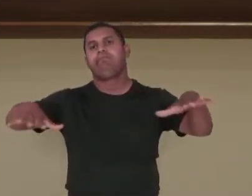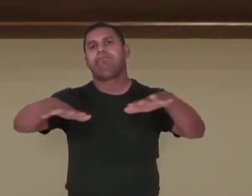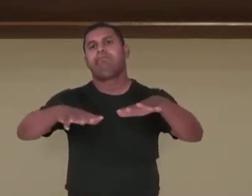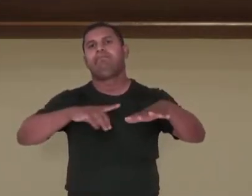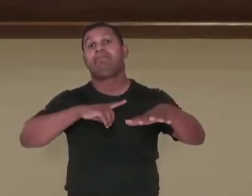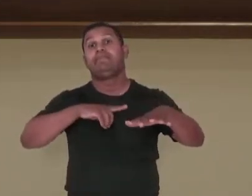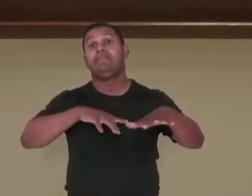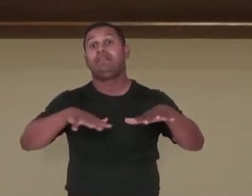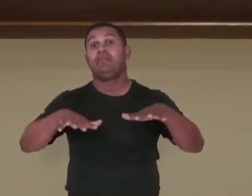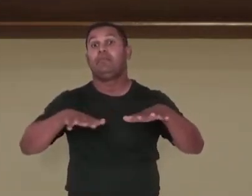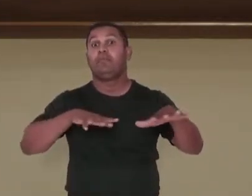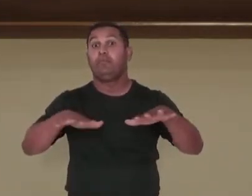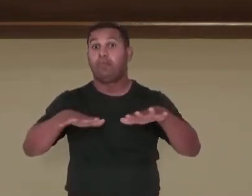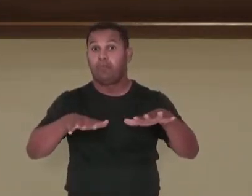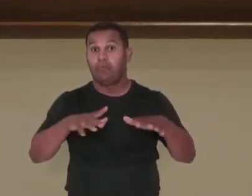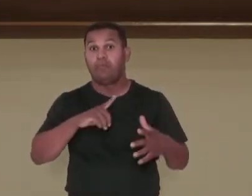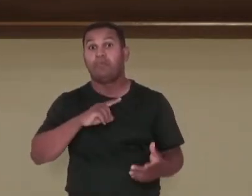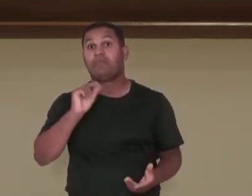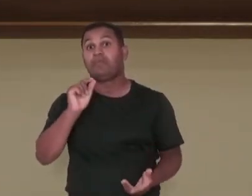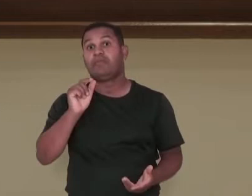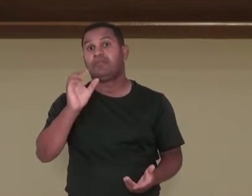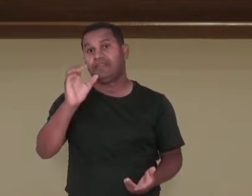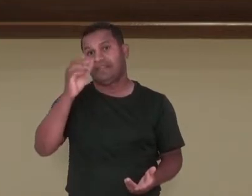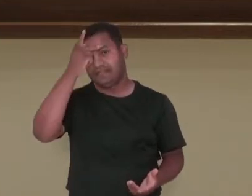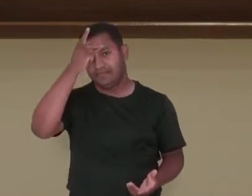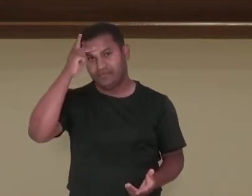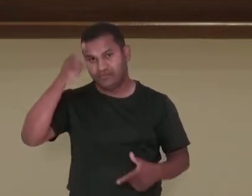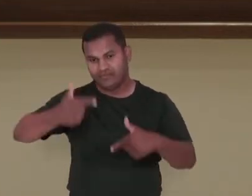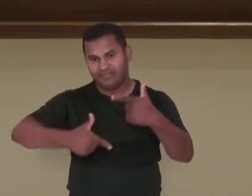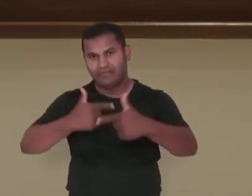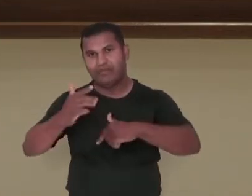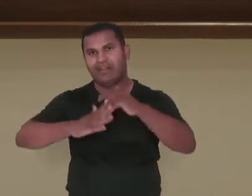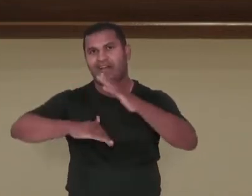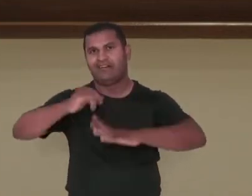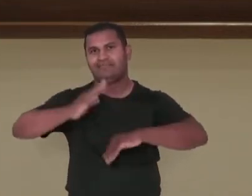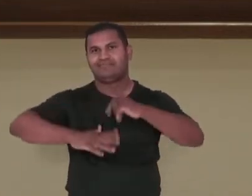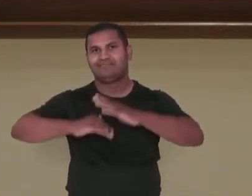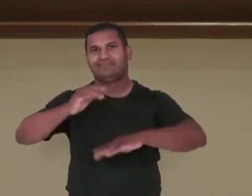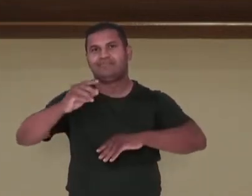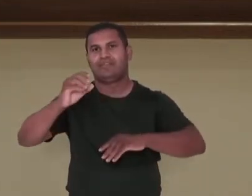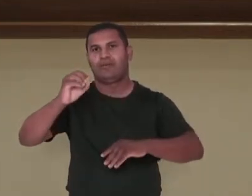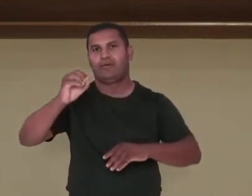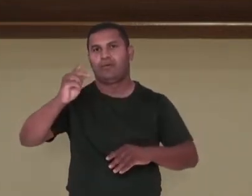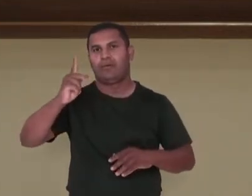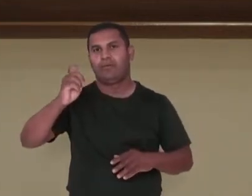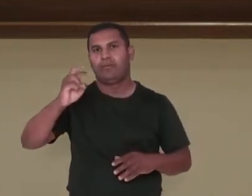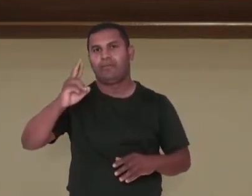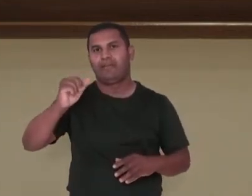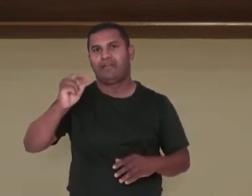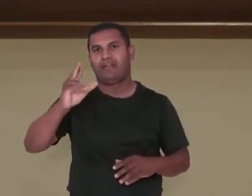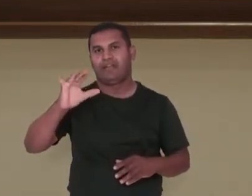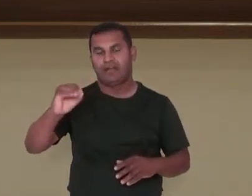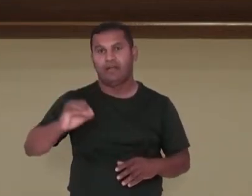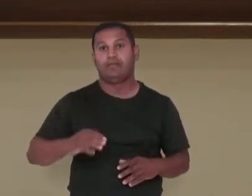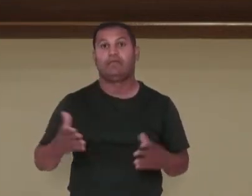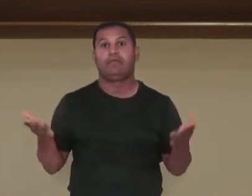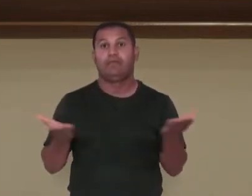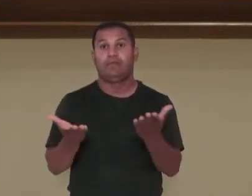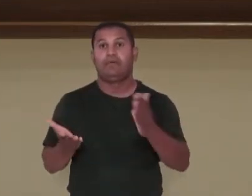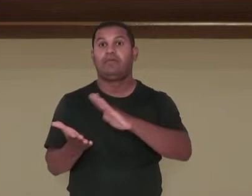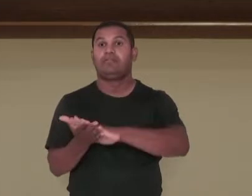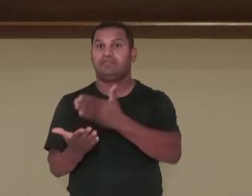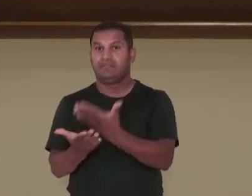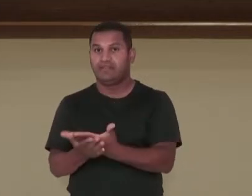esse momento da história do Brasil? Quem vai acompanhar a gente durante toda essa aula como nosso intérprete é o